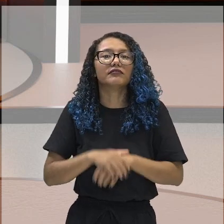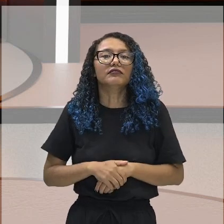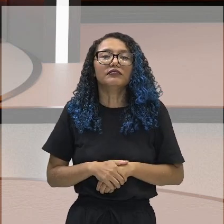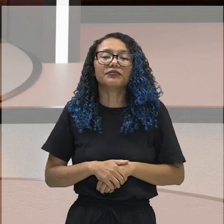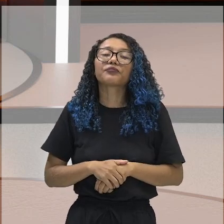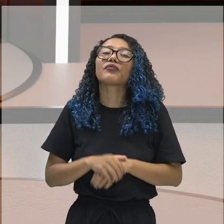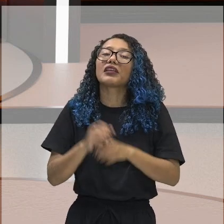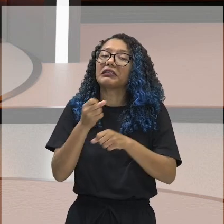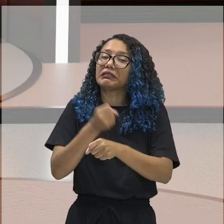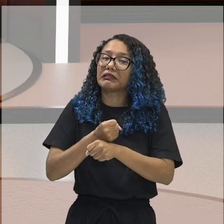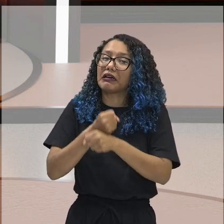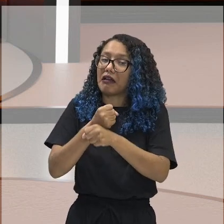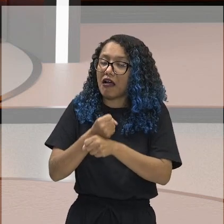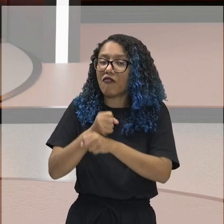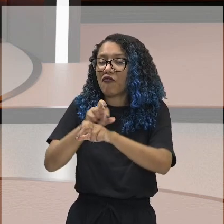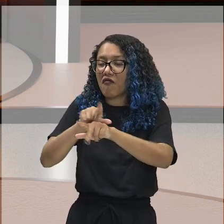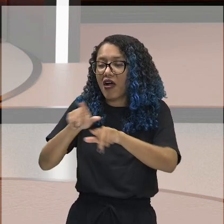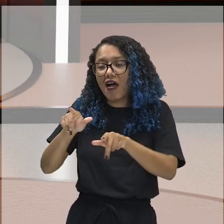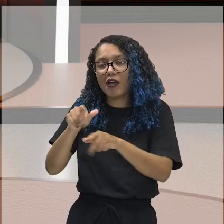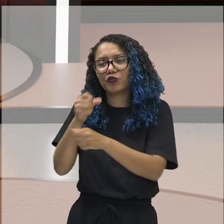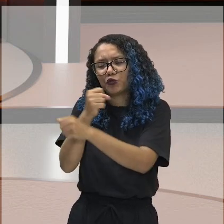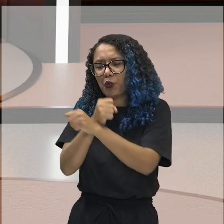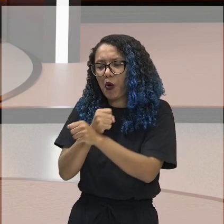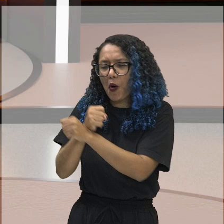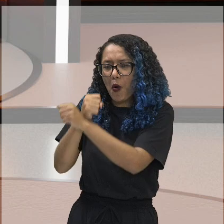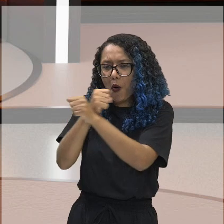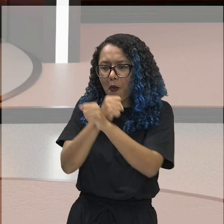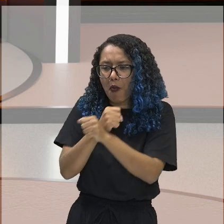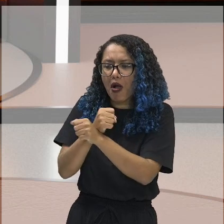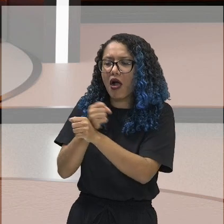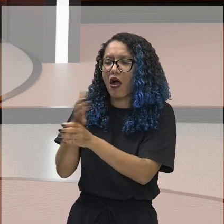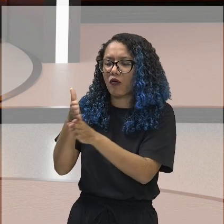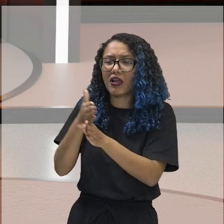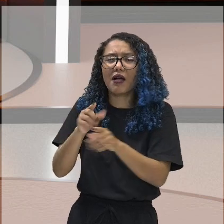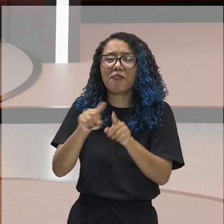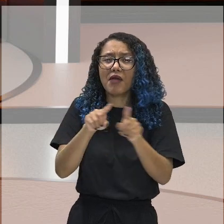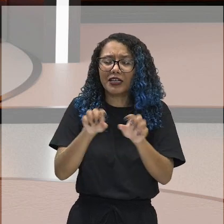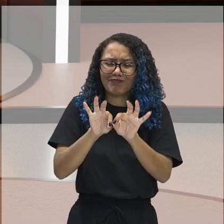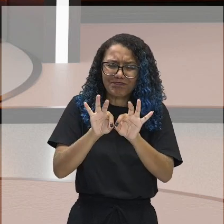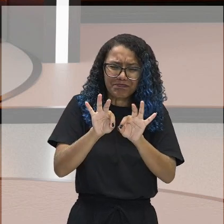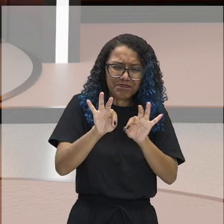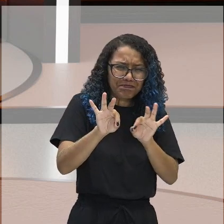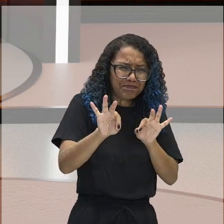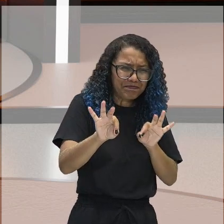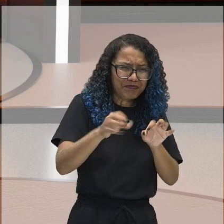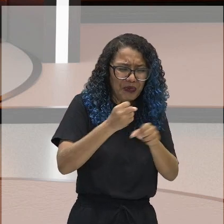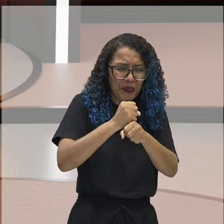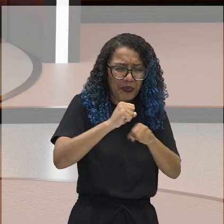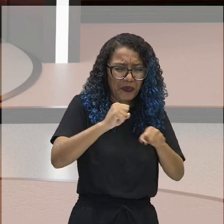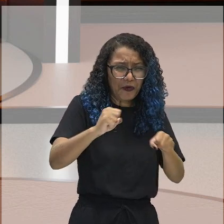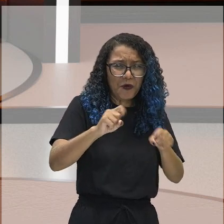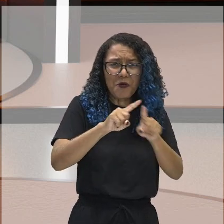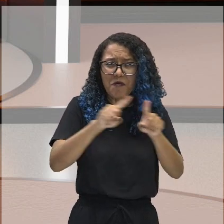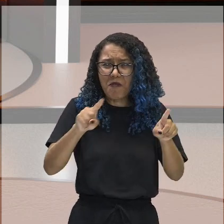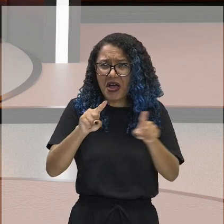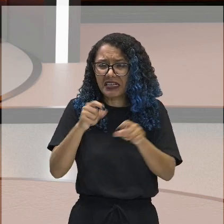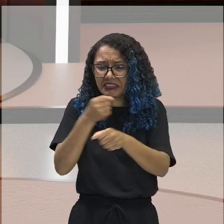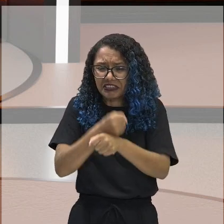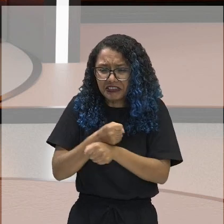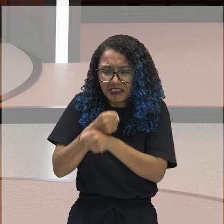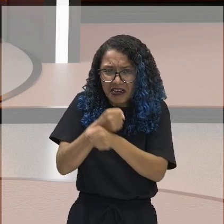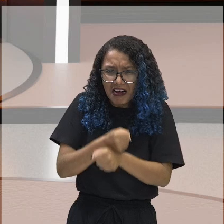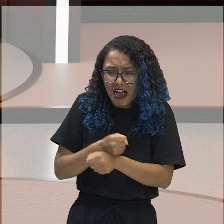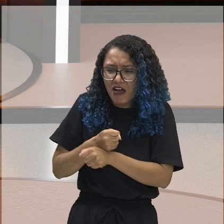de escravos, tá? Então, se agora eu me expandi tanto e não tenho mais essa grande quantidade de escravos,